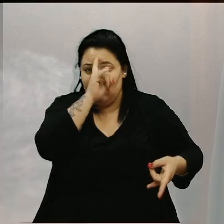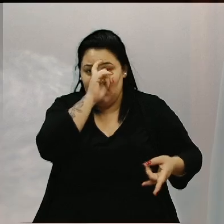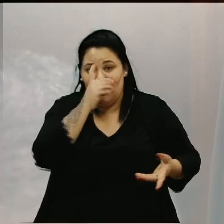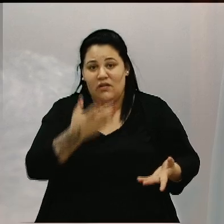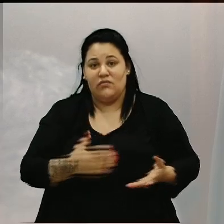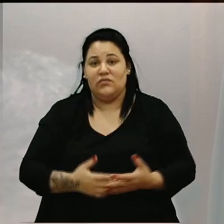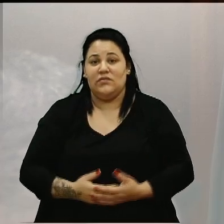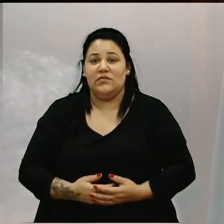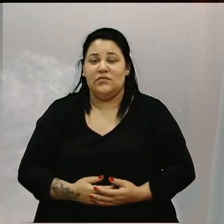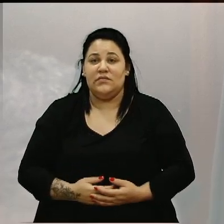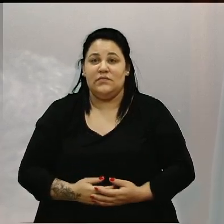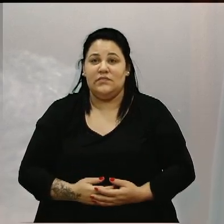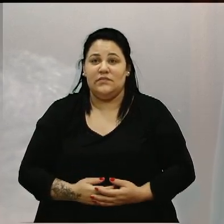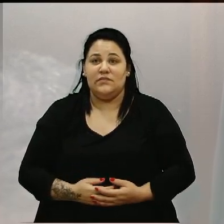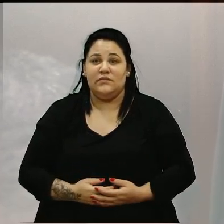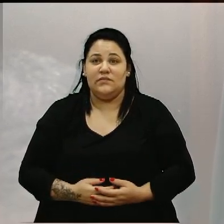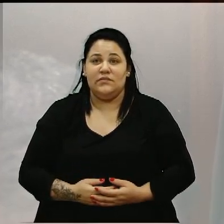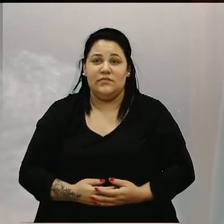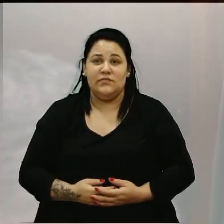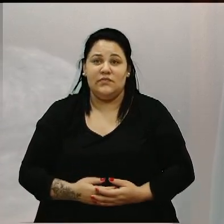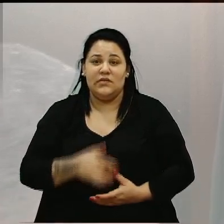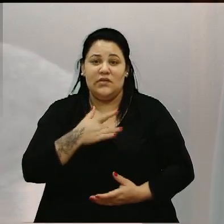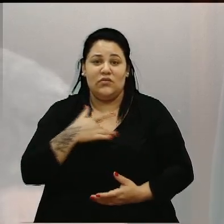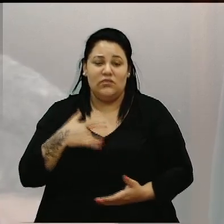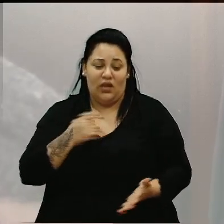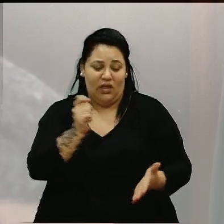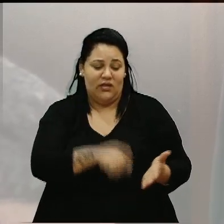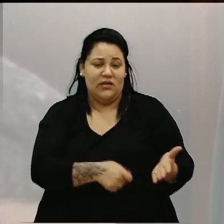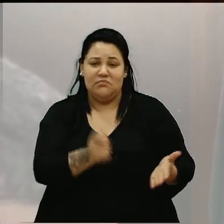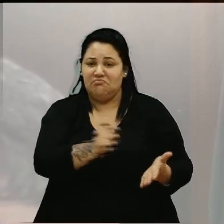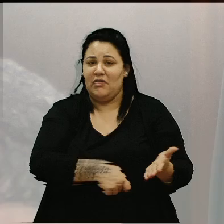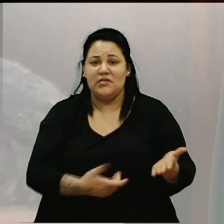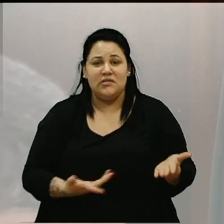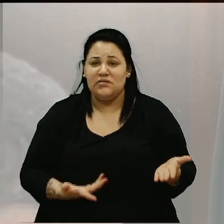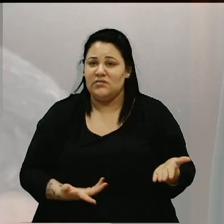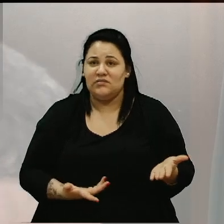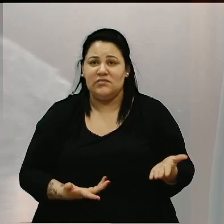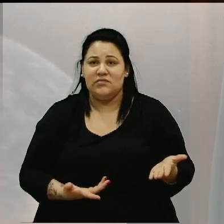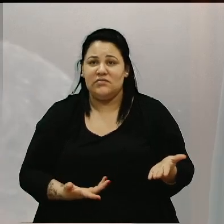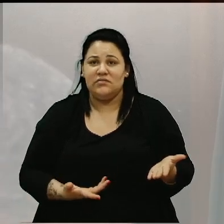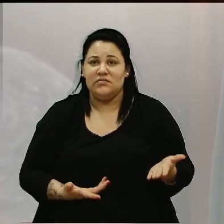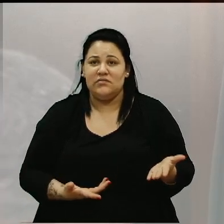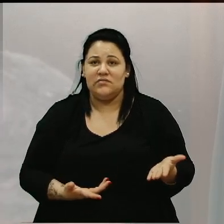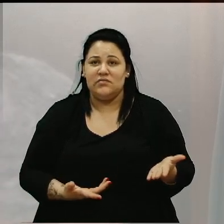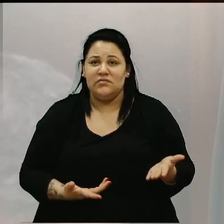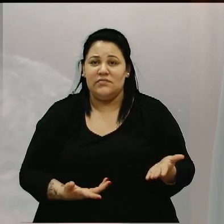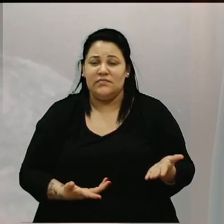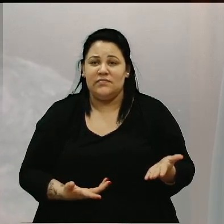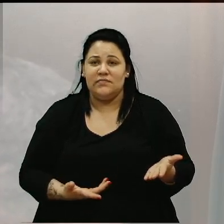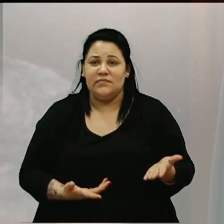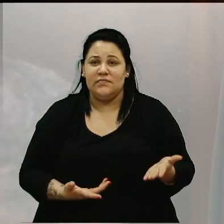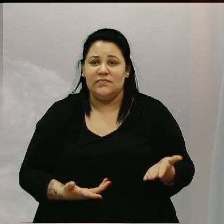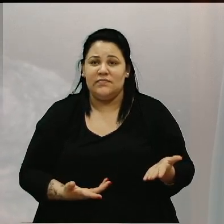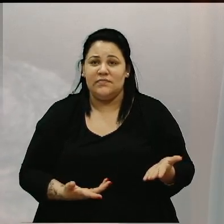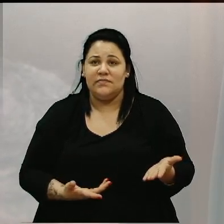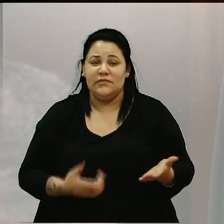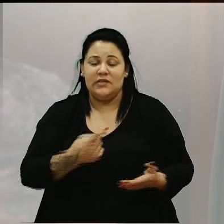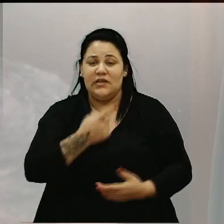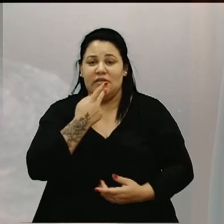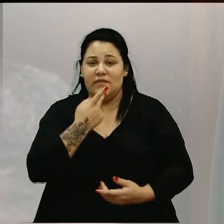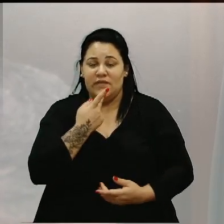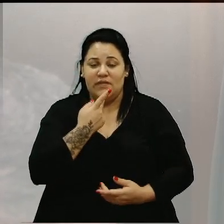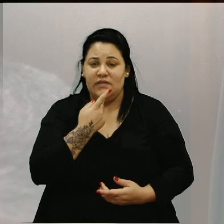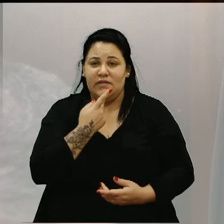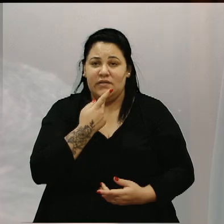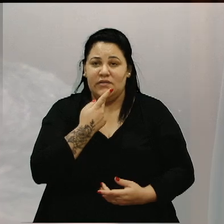saúde, é rubrica, é só assinar, assina, porque ela está ali porque tem chefe. Se ela está fazendo certo ou